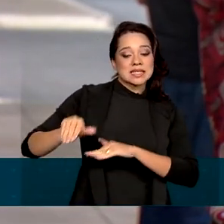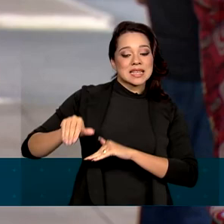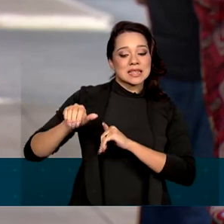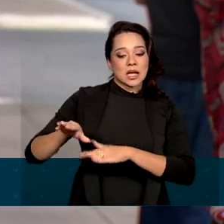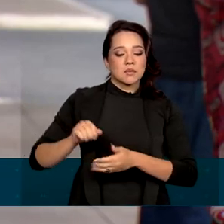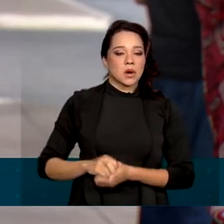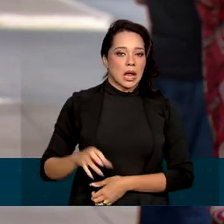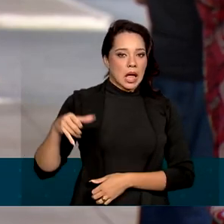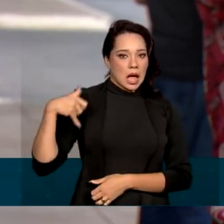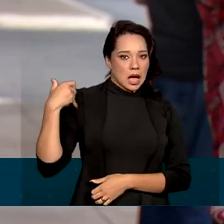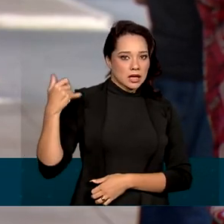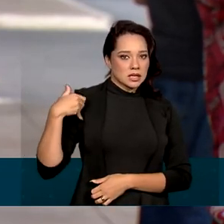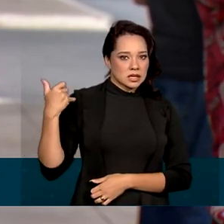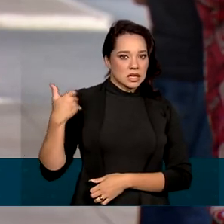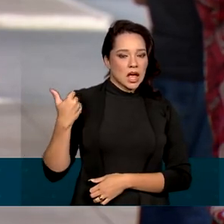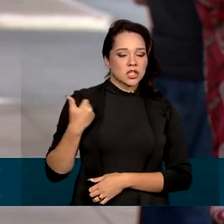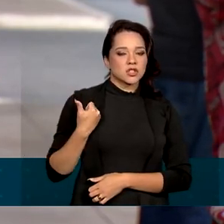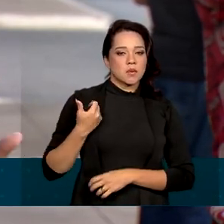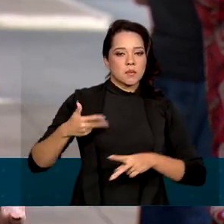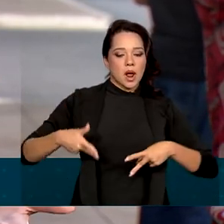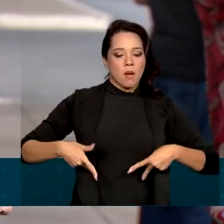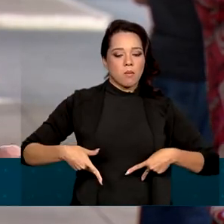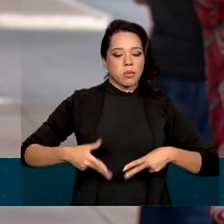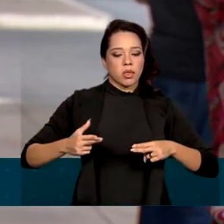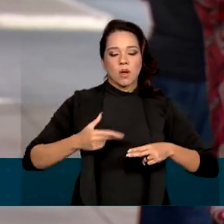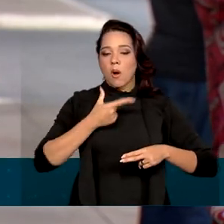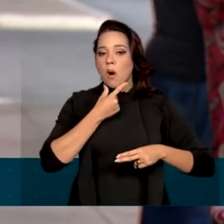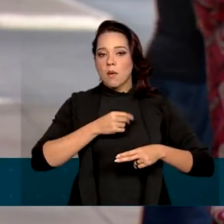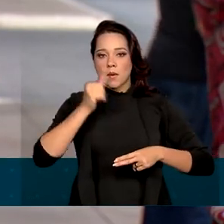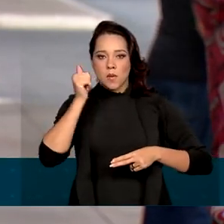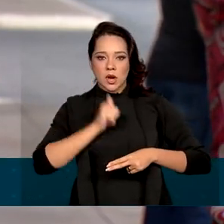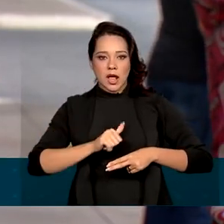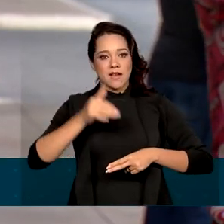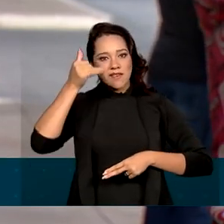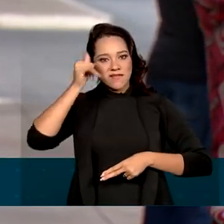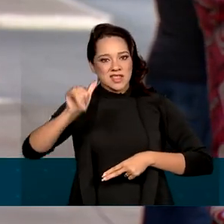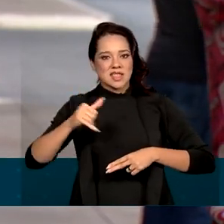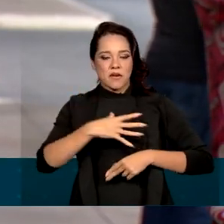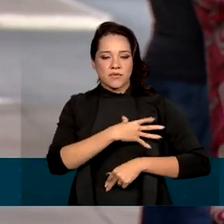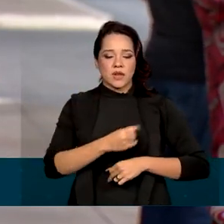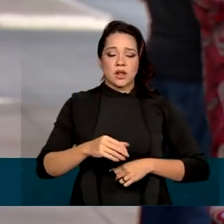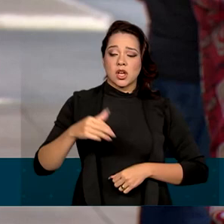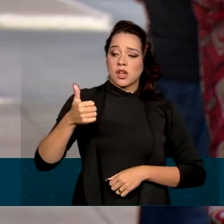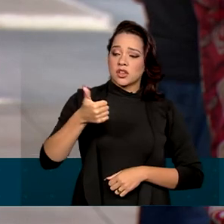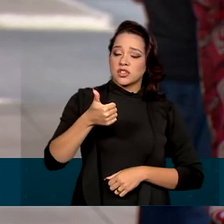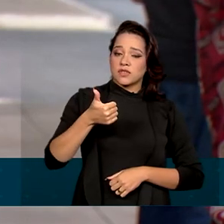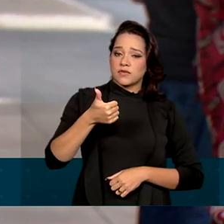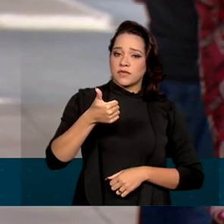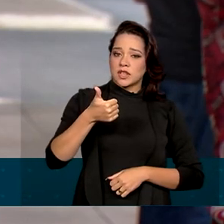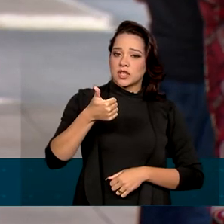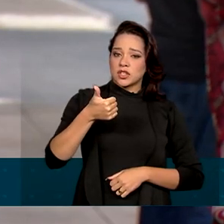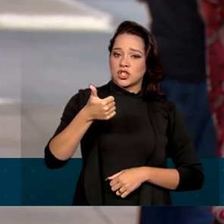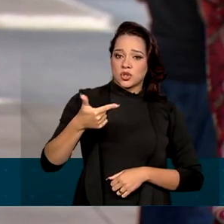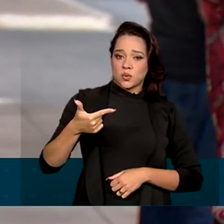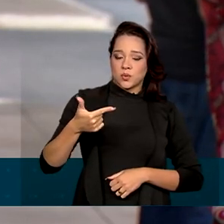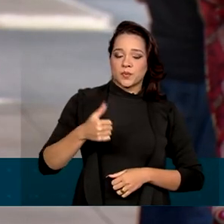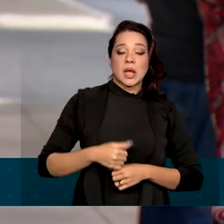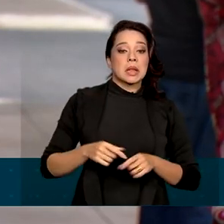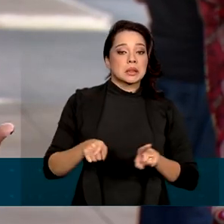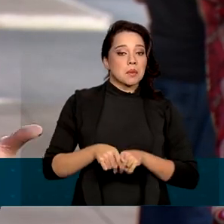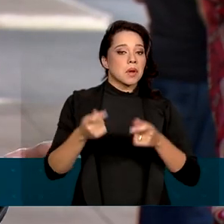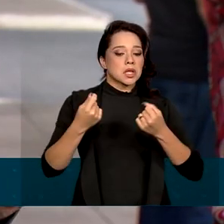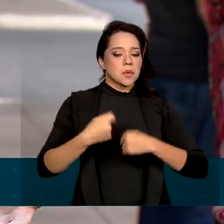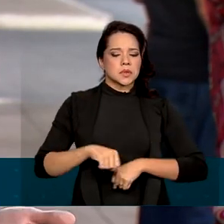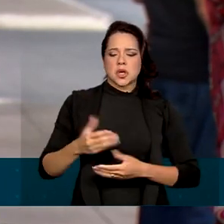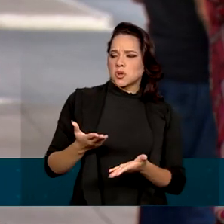a idade mínima para a esterilização de homens e mulheres vai diminuir para 21 anos a lei também dispensa